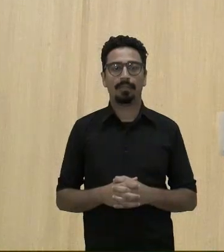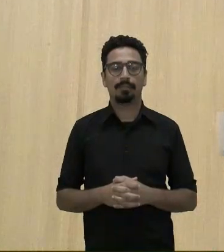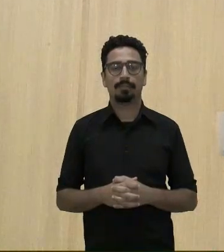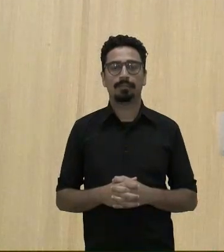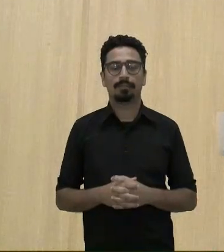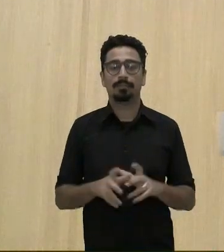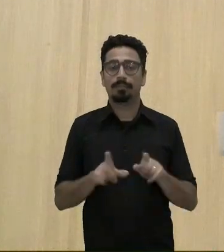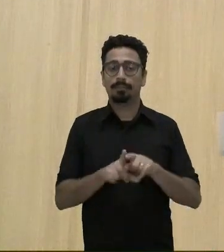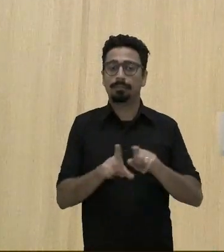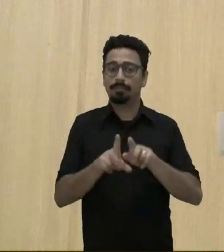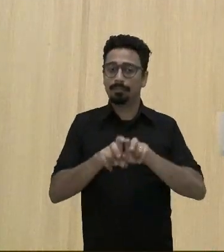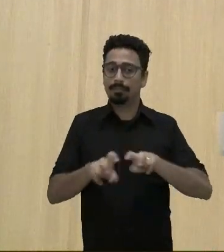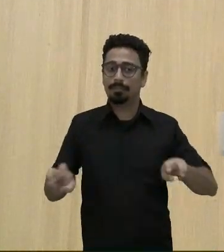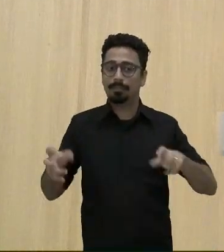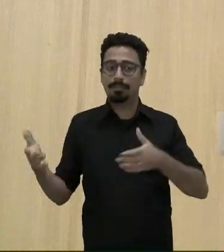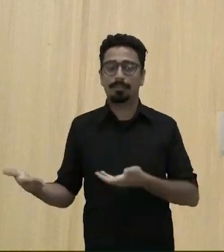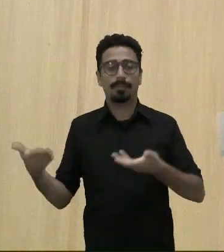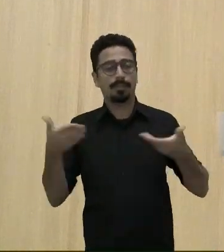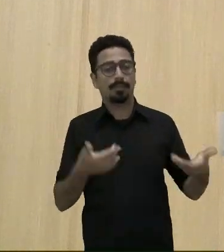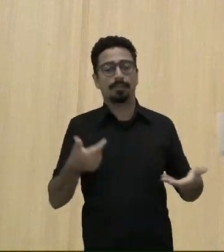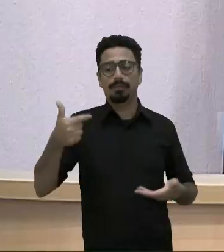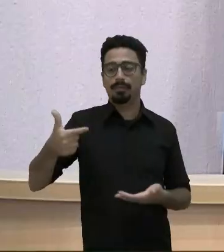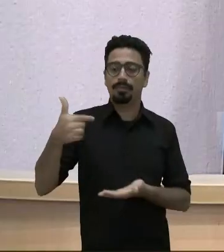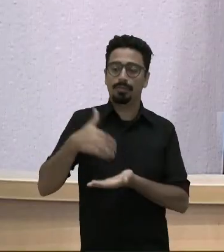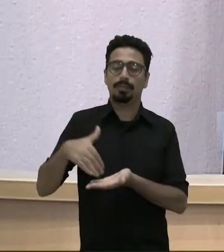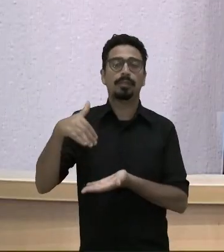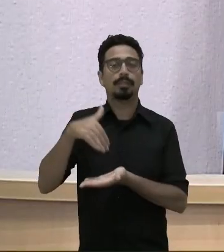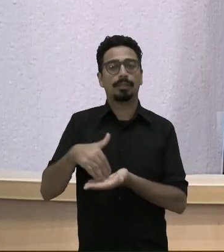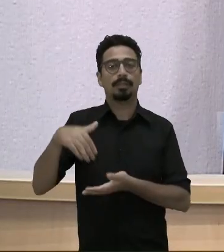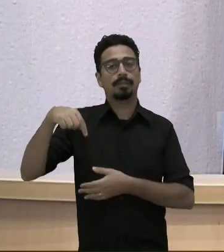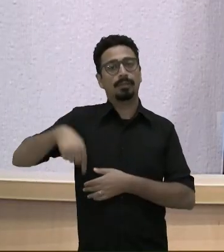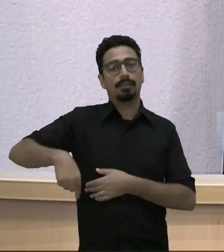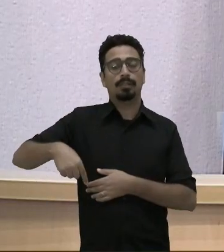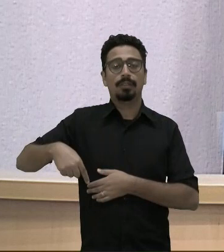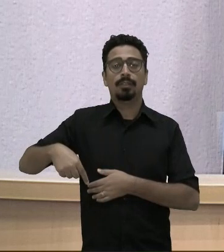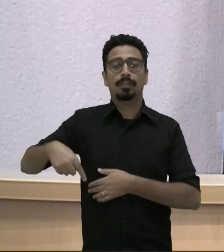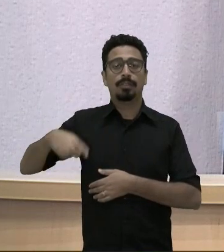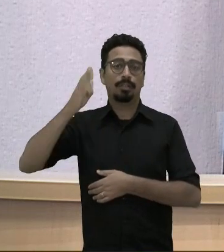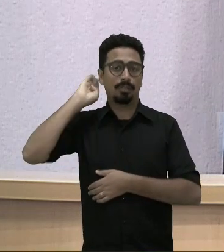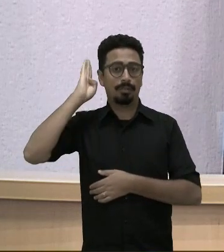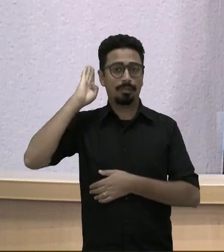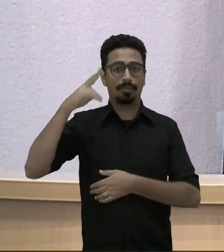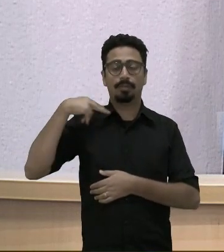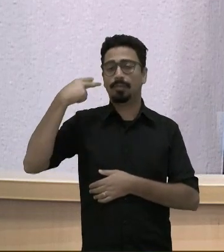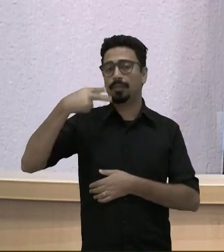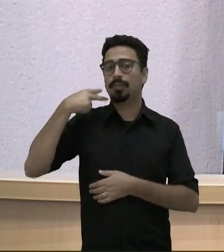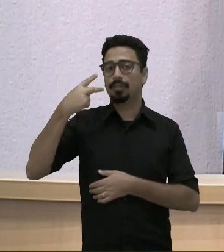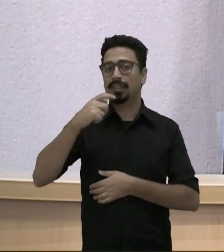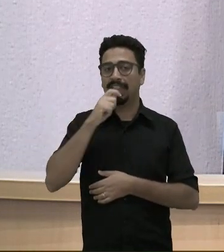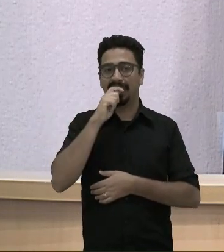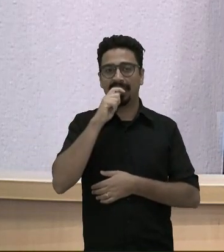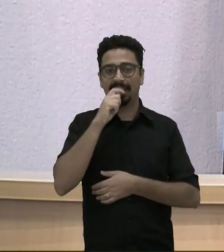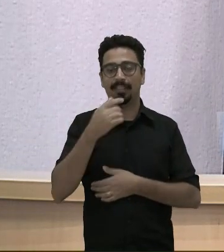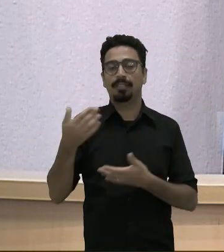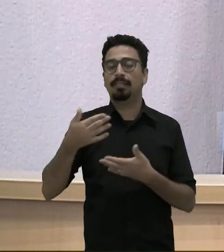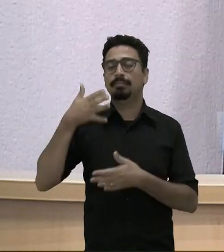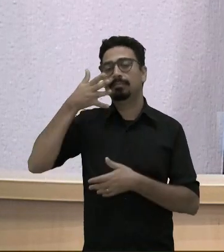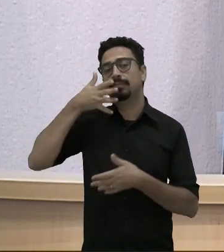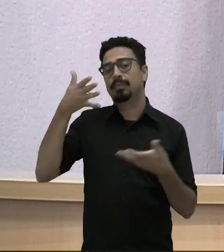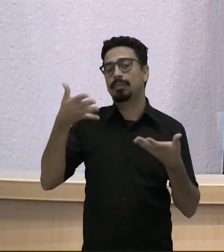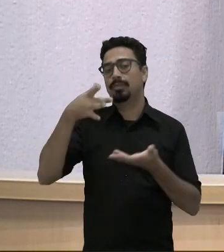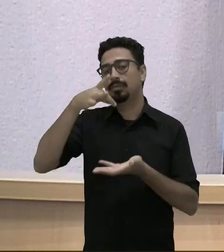Para compor a mesa, convidamos também o segundo secretário da Câmara Municipal de Taubaté, excelentíssimo senhor vereador João Henrique Dentinho, orador oficial